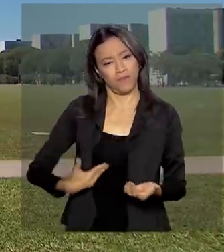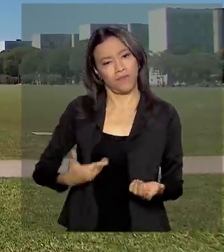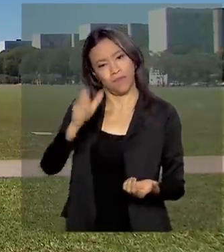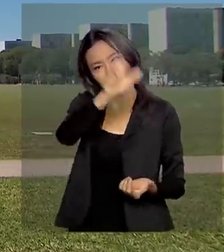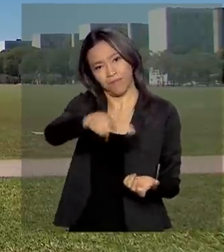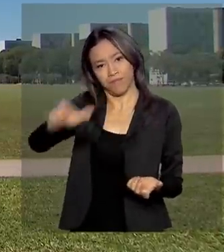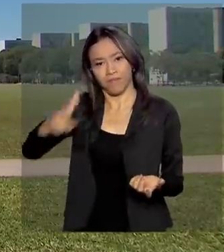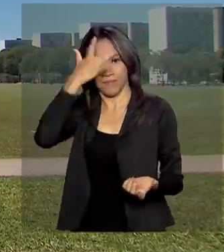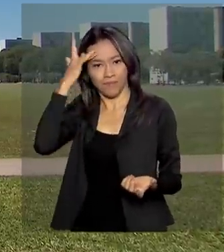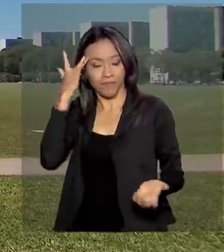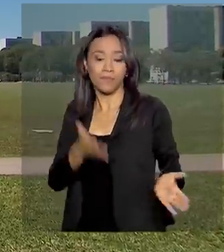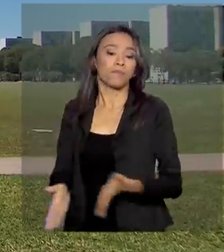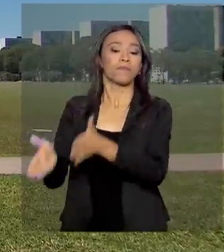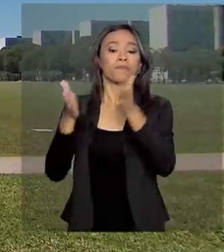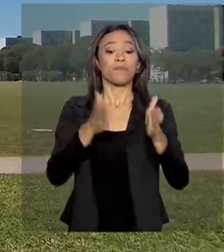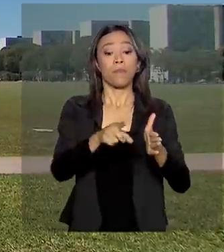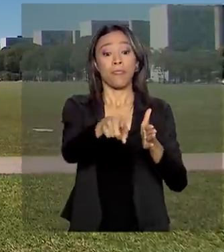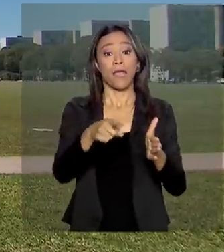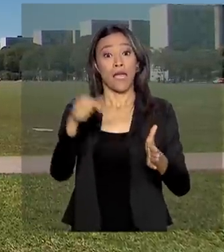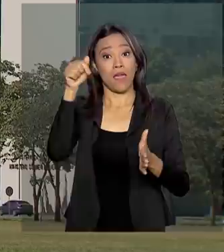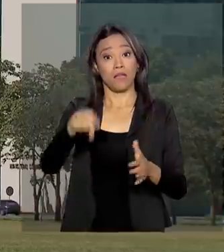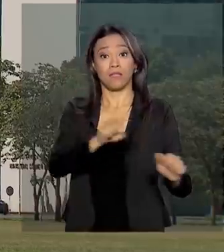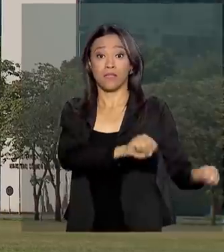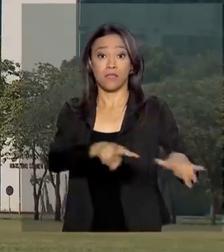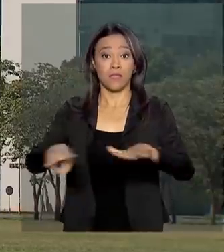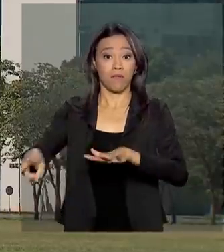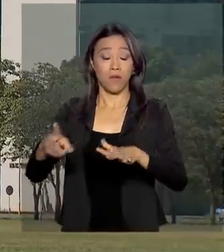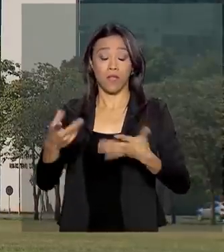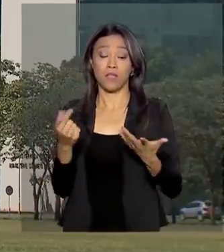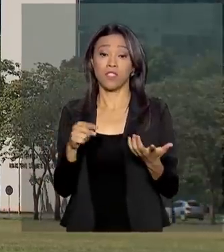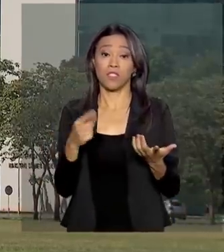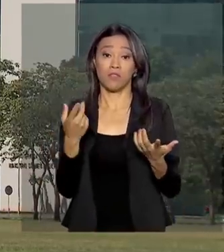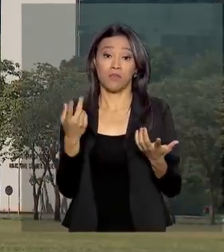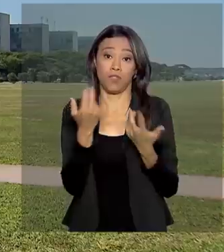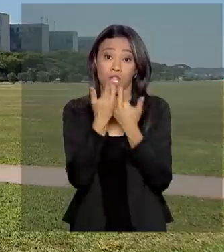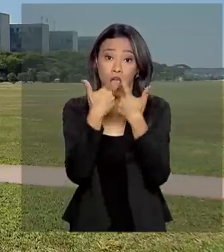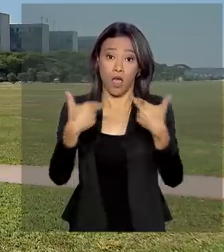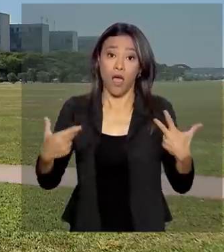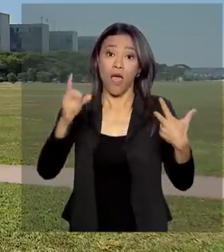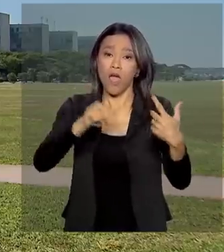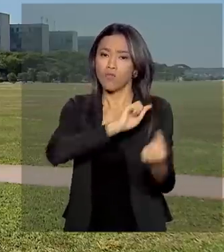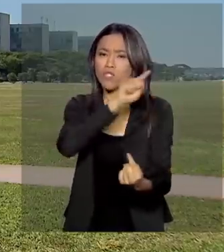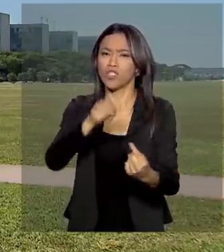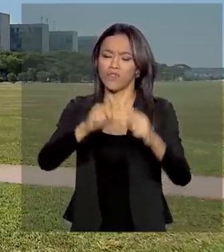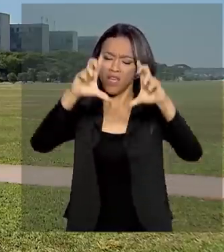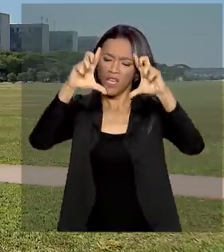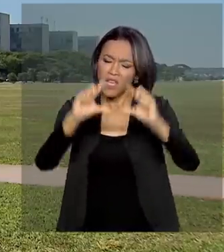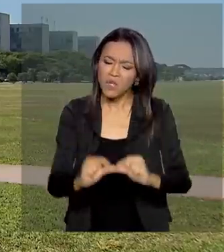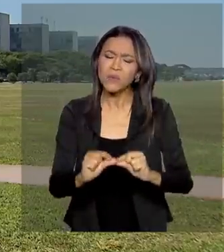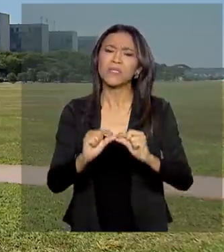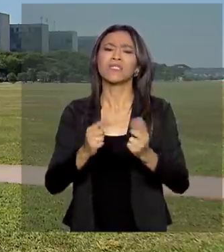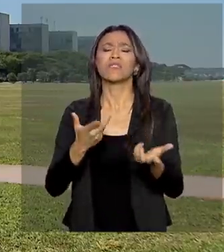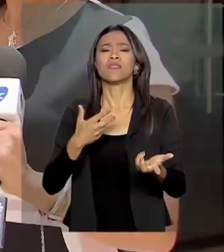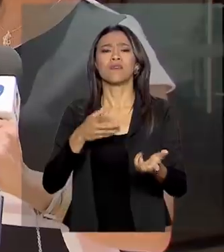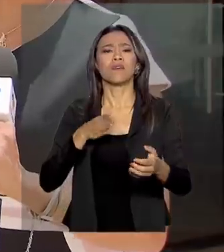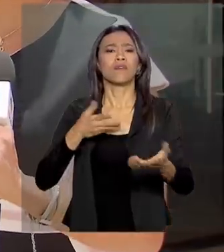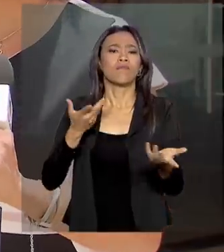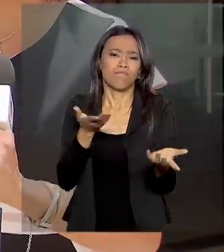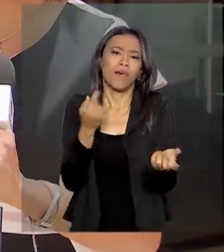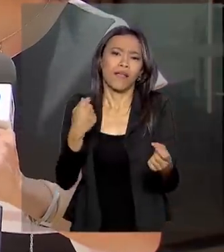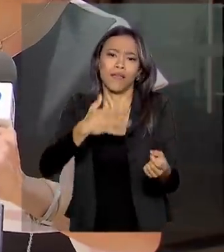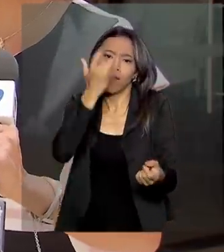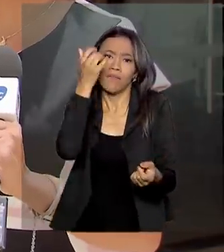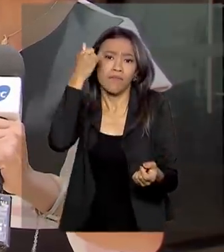a semana de inovação é mais uma etapa no processo de simplificar e automatizar os serviços públicos a